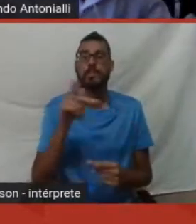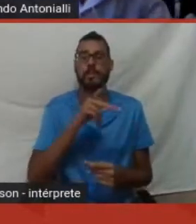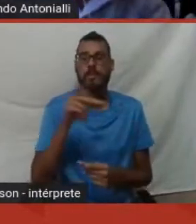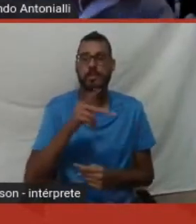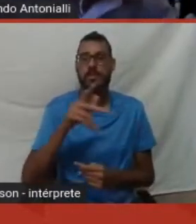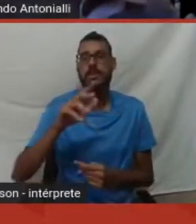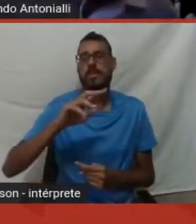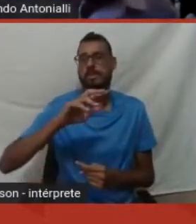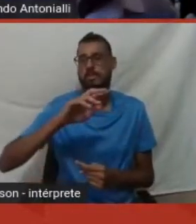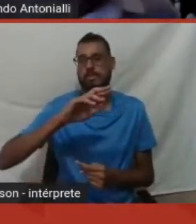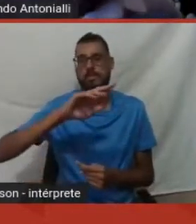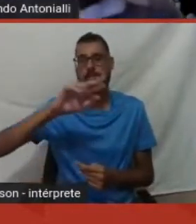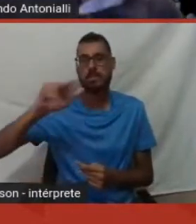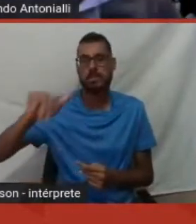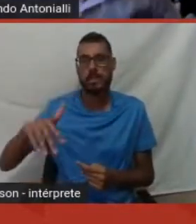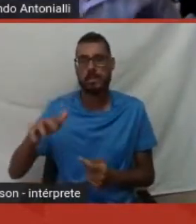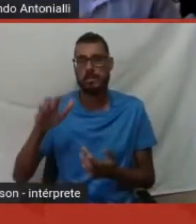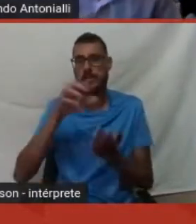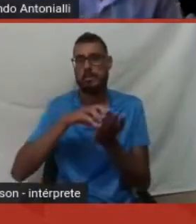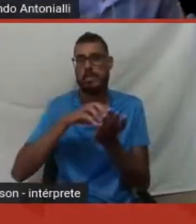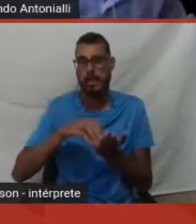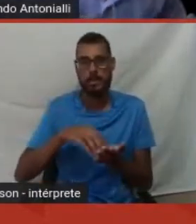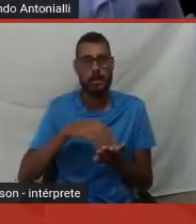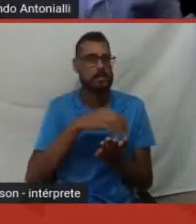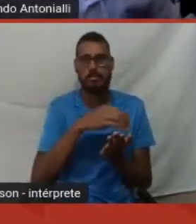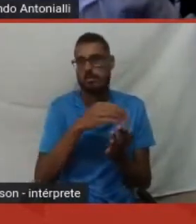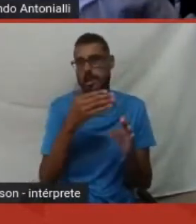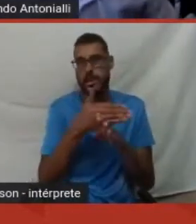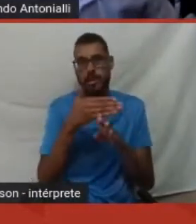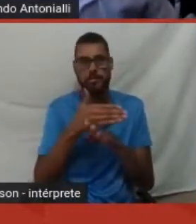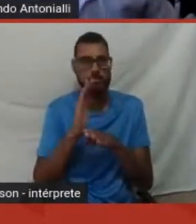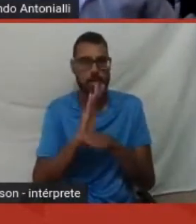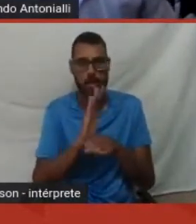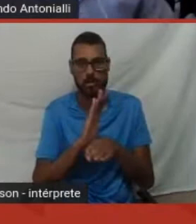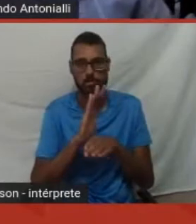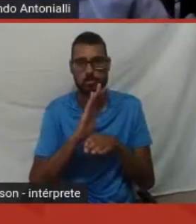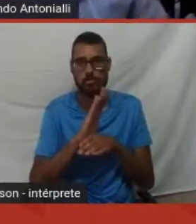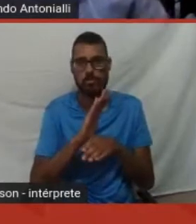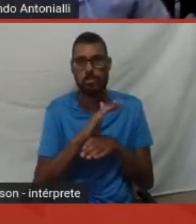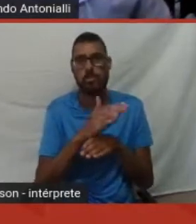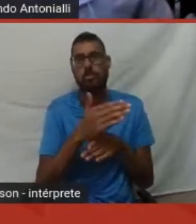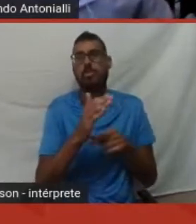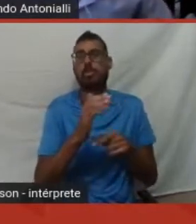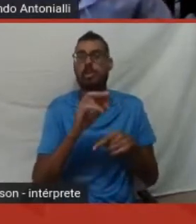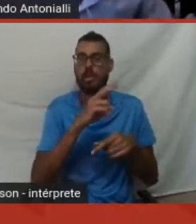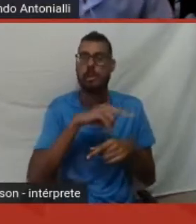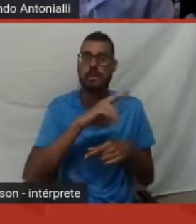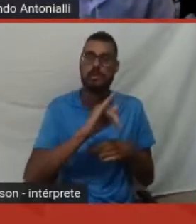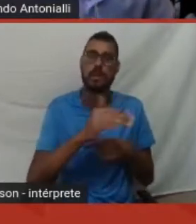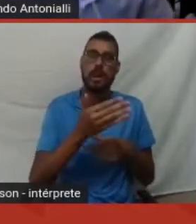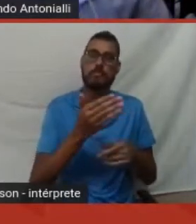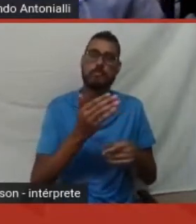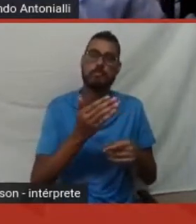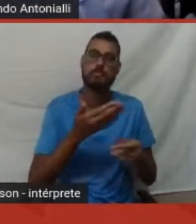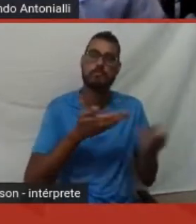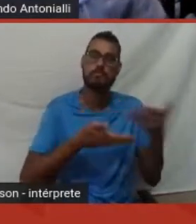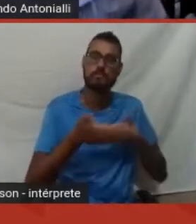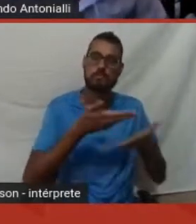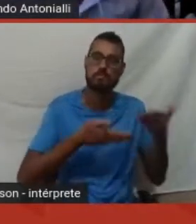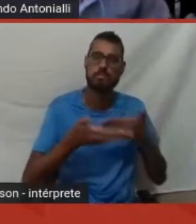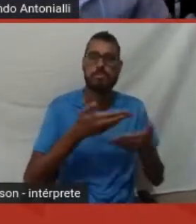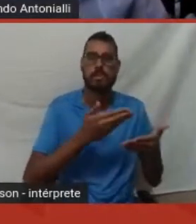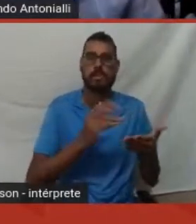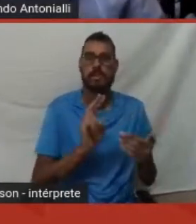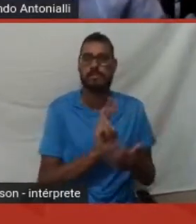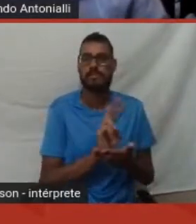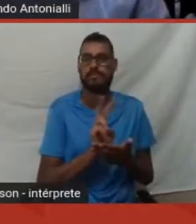Centro de Ciências Exatas e de Tecnologia da UFSCar, né? Que compartilharão dessa experiência de facilitadores,